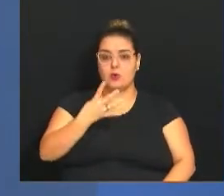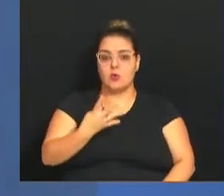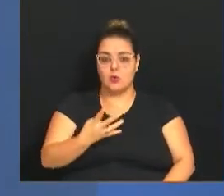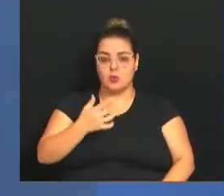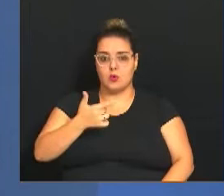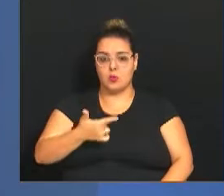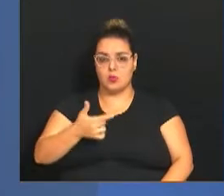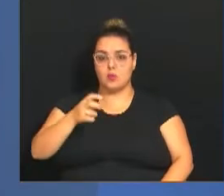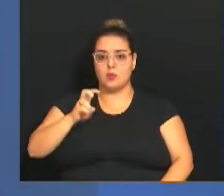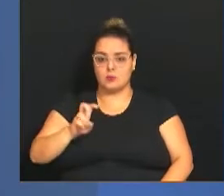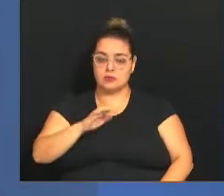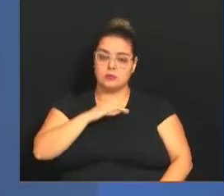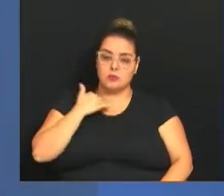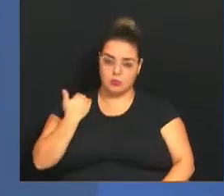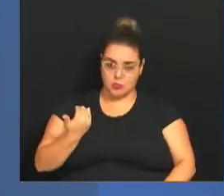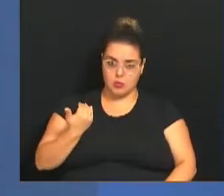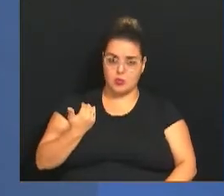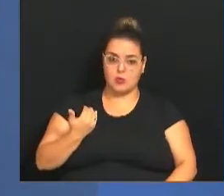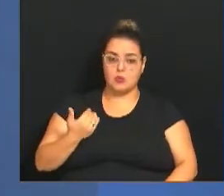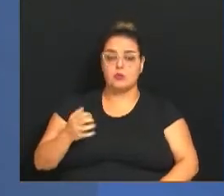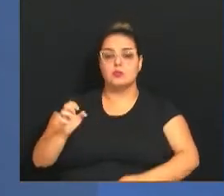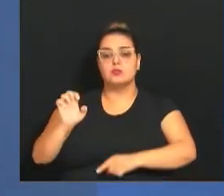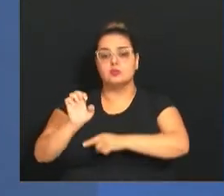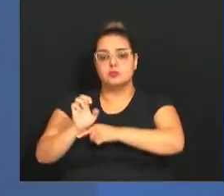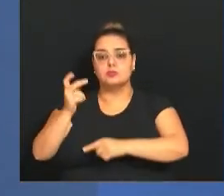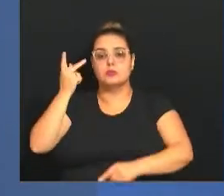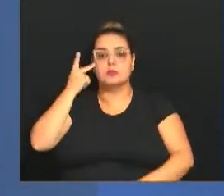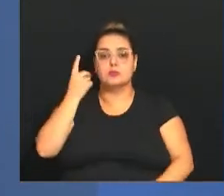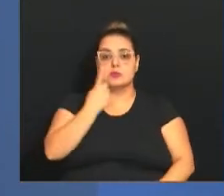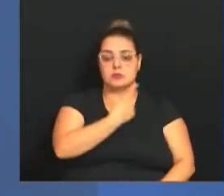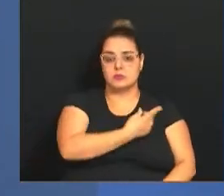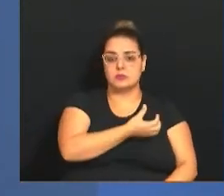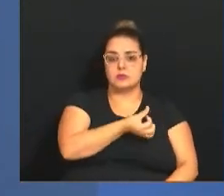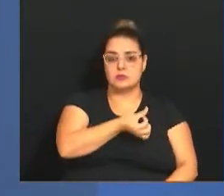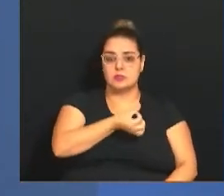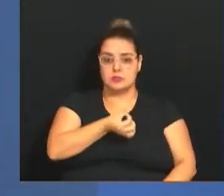656.425 óbitos. No estado de São Paulo, são